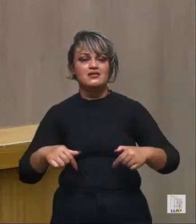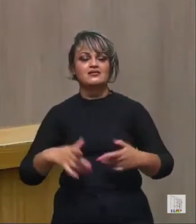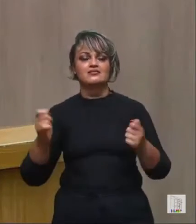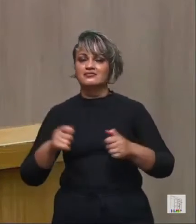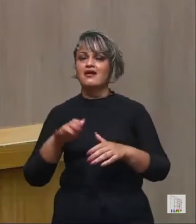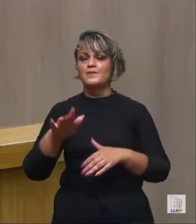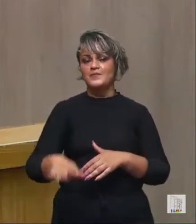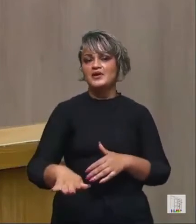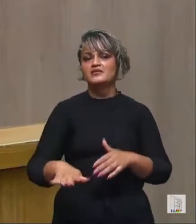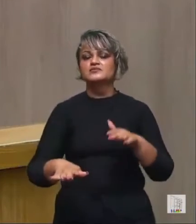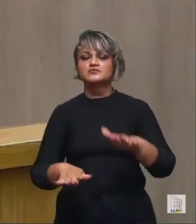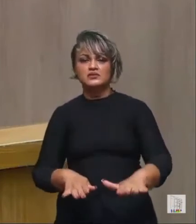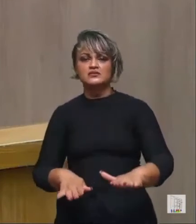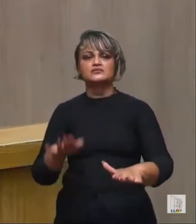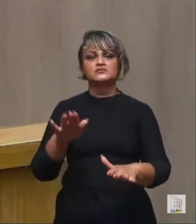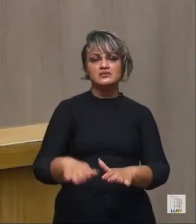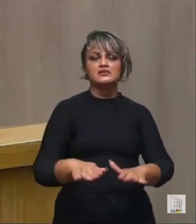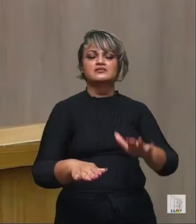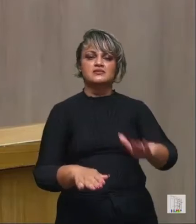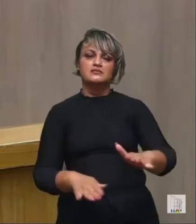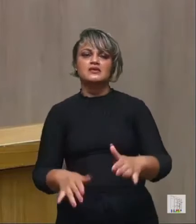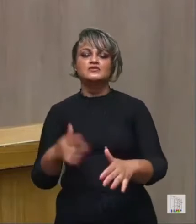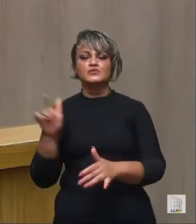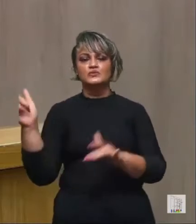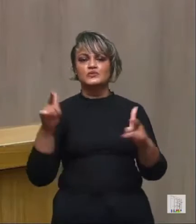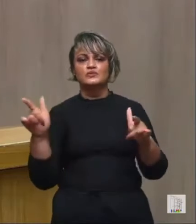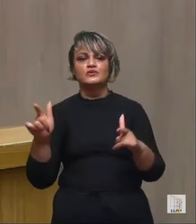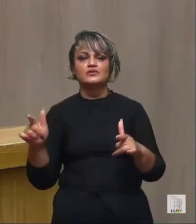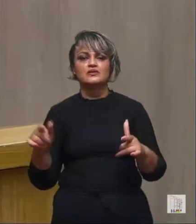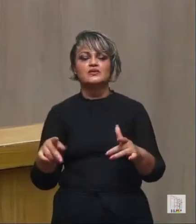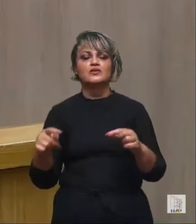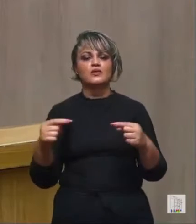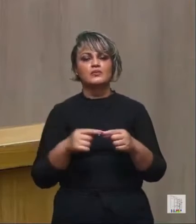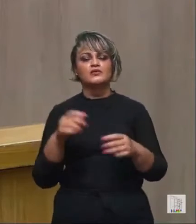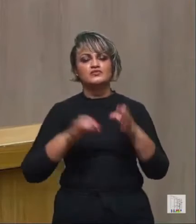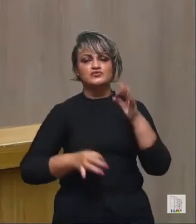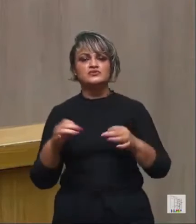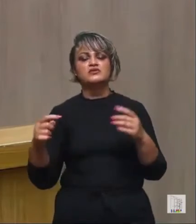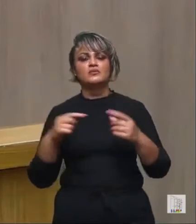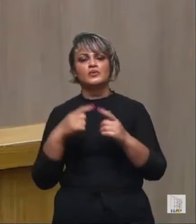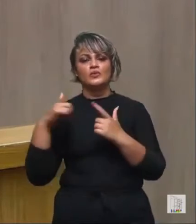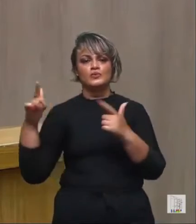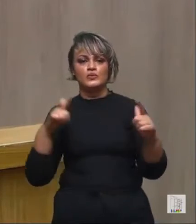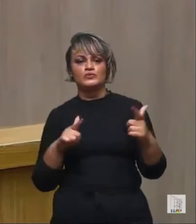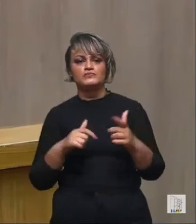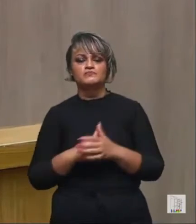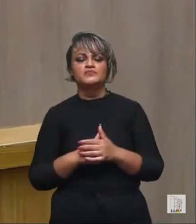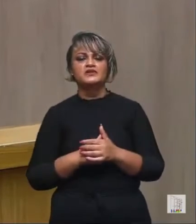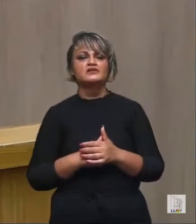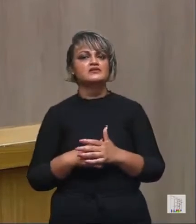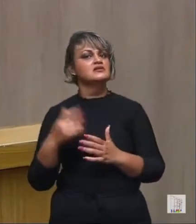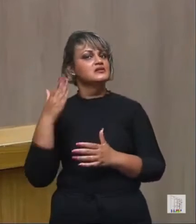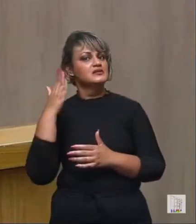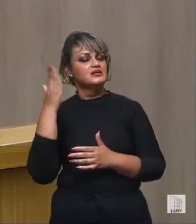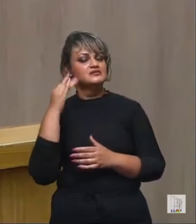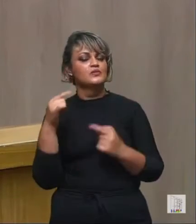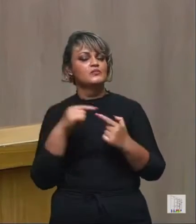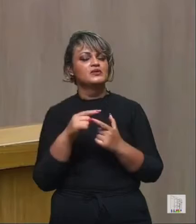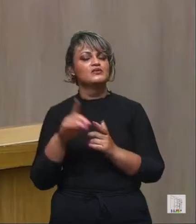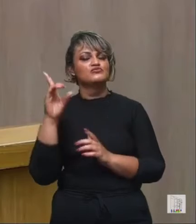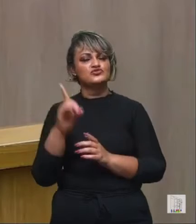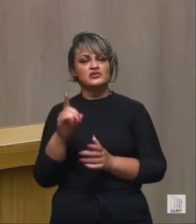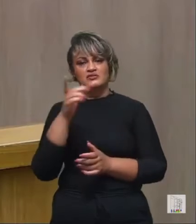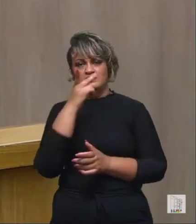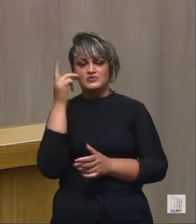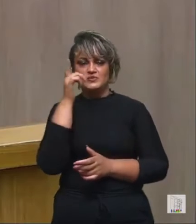todas estas áreas, para servir as vítimas, para servir a justiça, repito, sempre com respeito pelos direitos e garantias, é